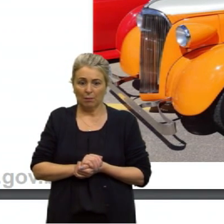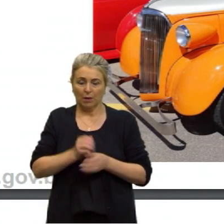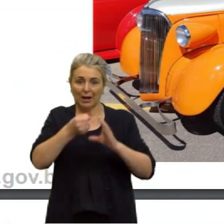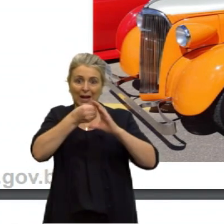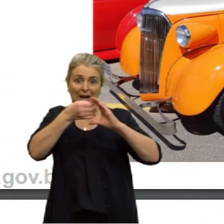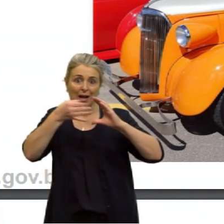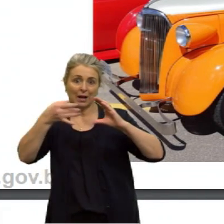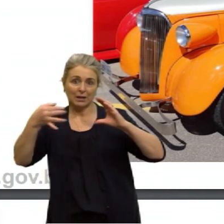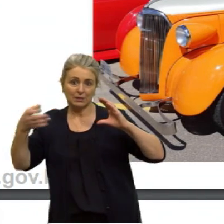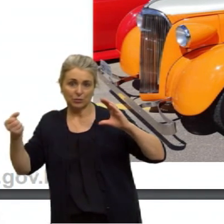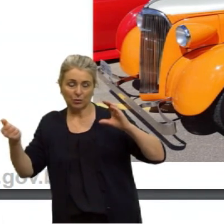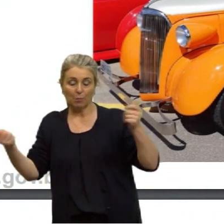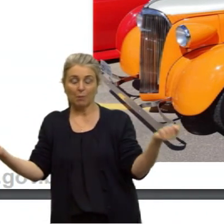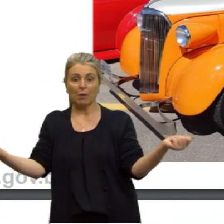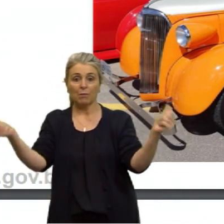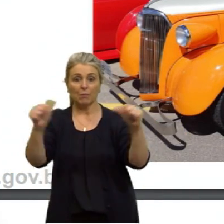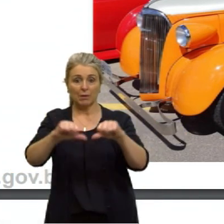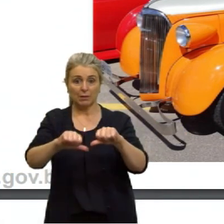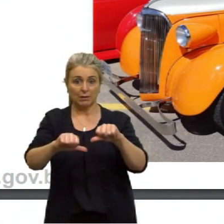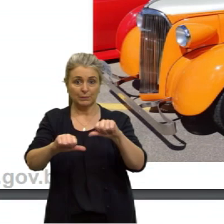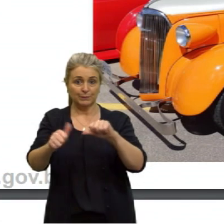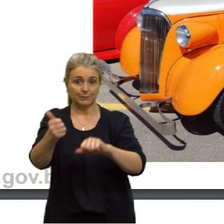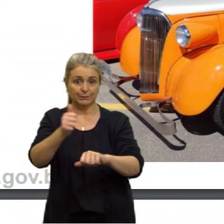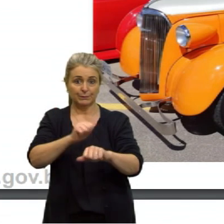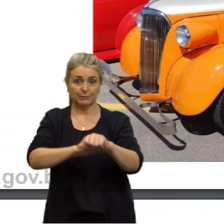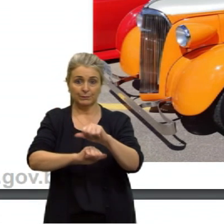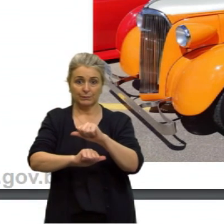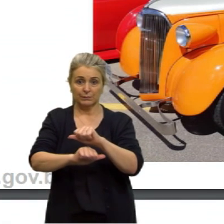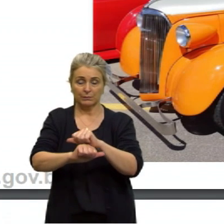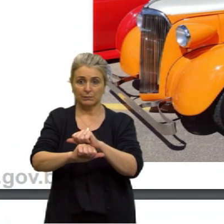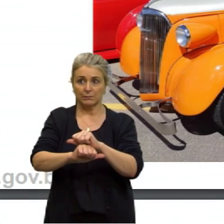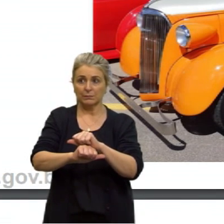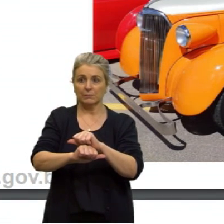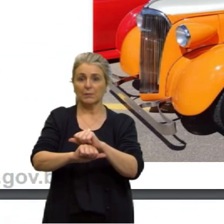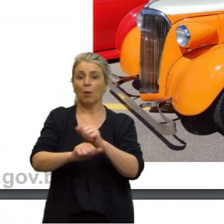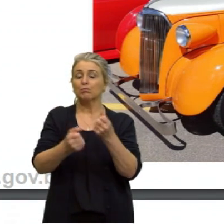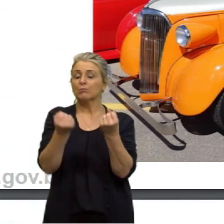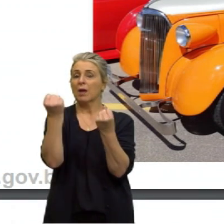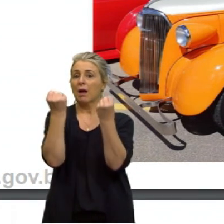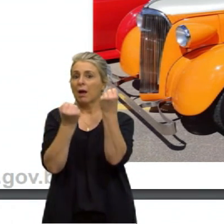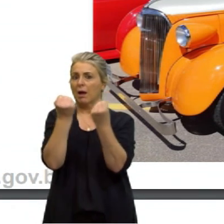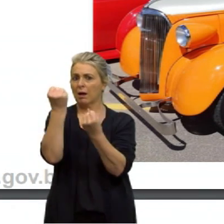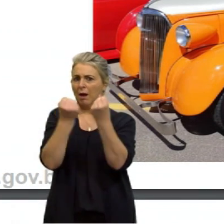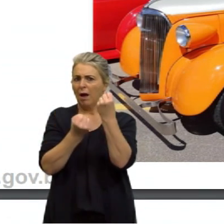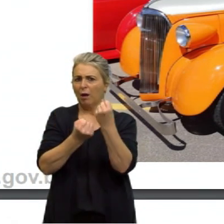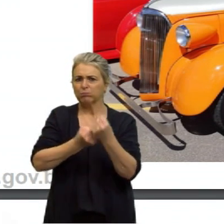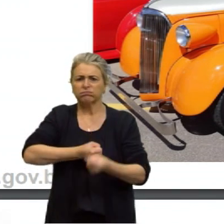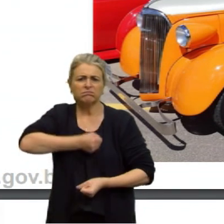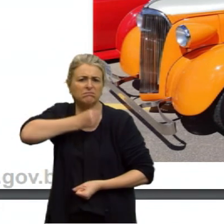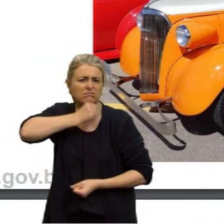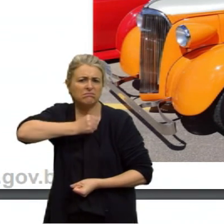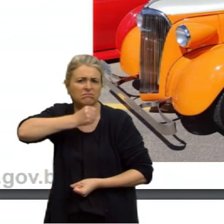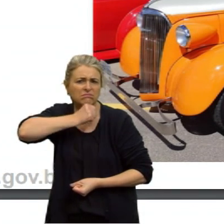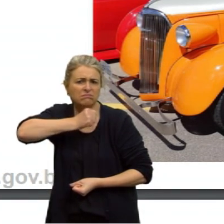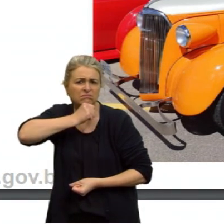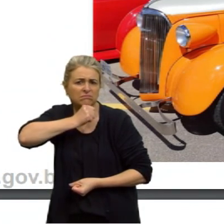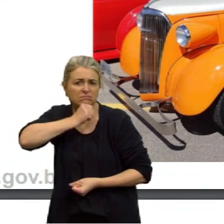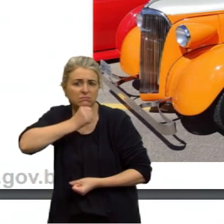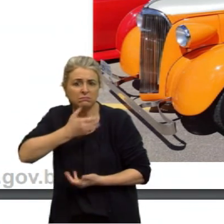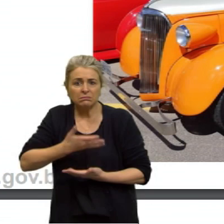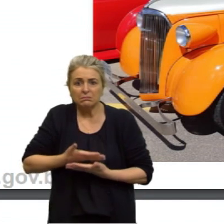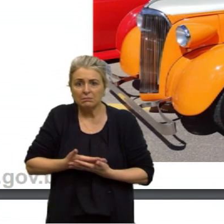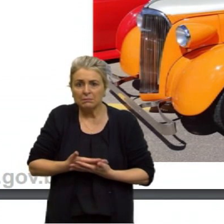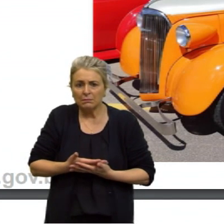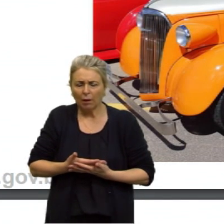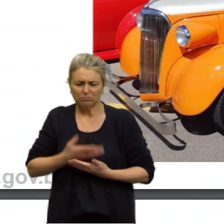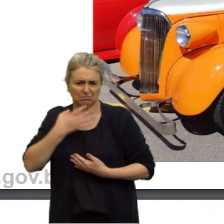característica uma qualidade carro eu posso fazer com esse carro é um antigo eu posso dizer que esse carro